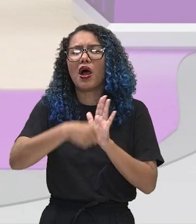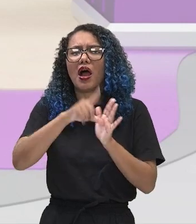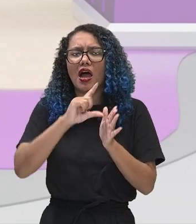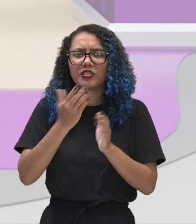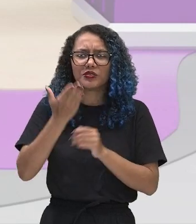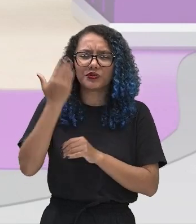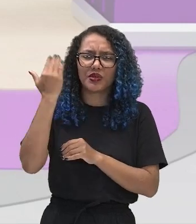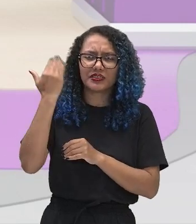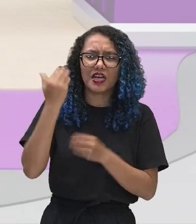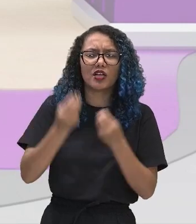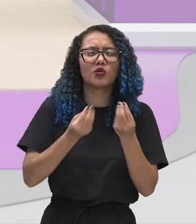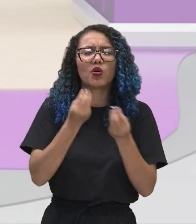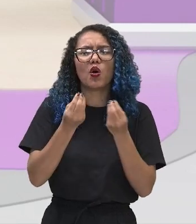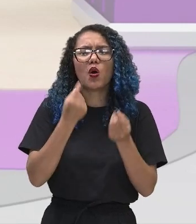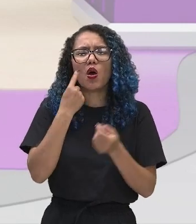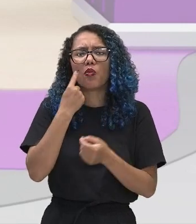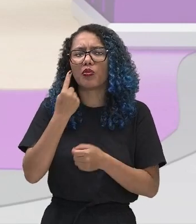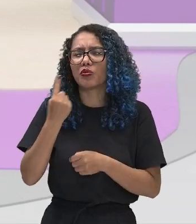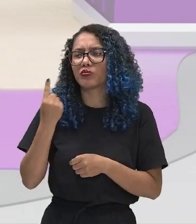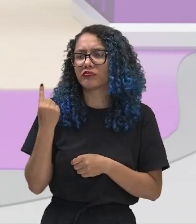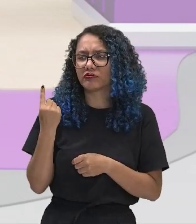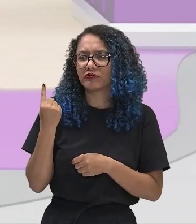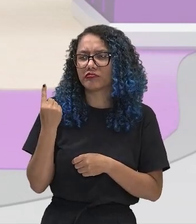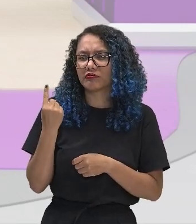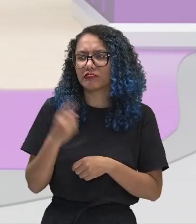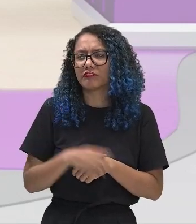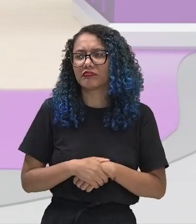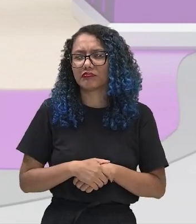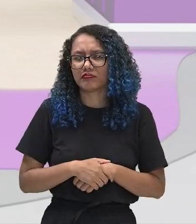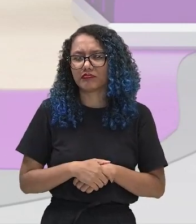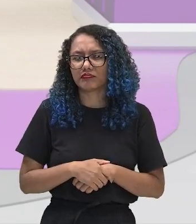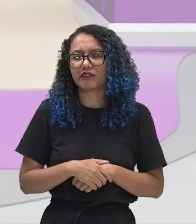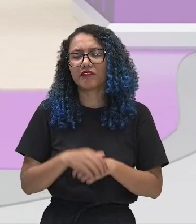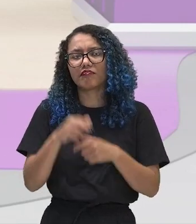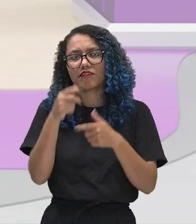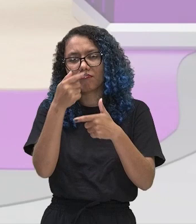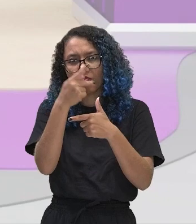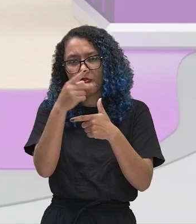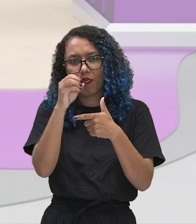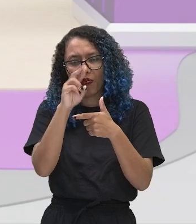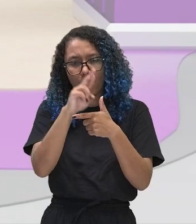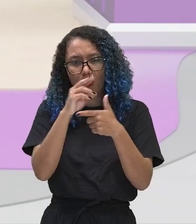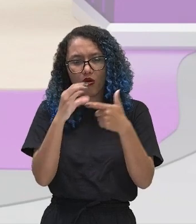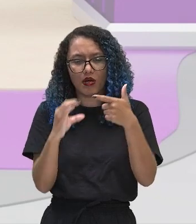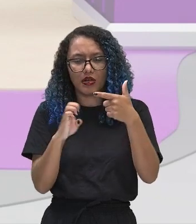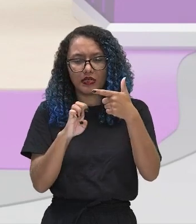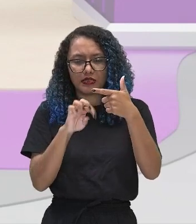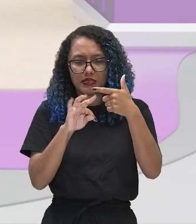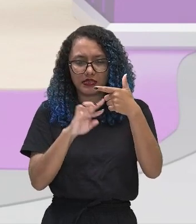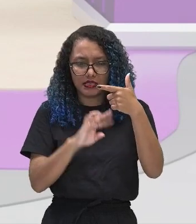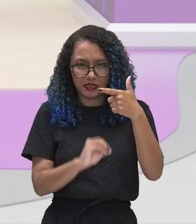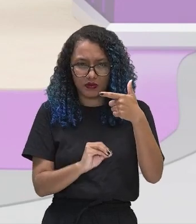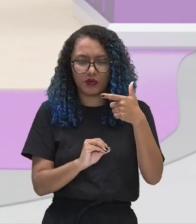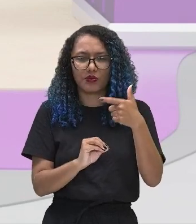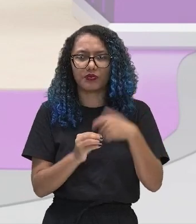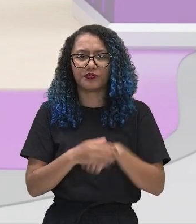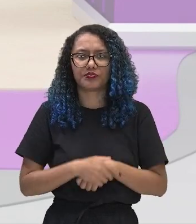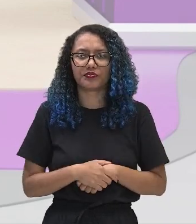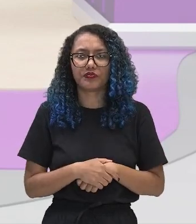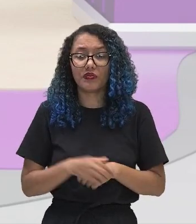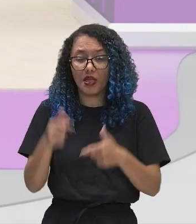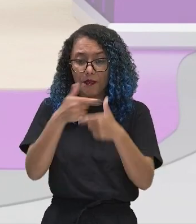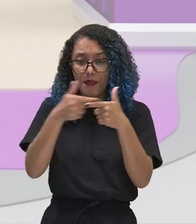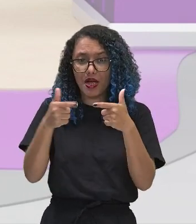palavra por barra cento, por cento. Né? Um número dividido por 100. A barra é de divisão.